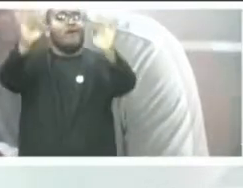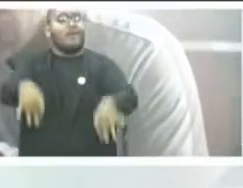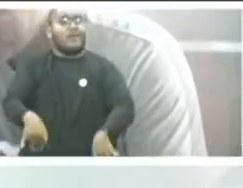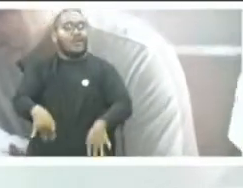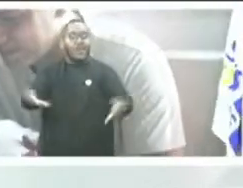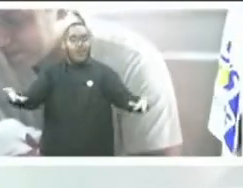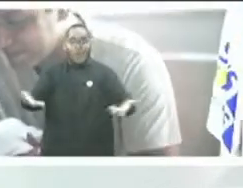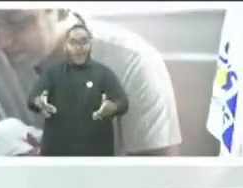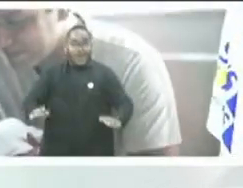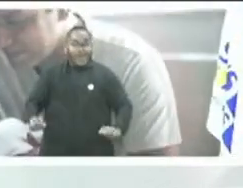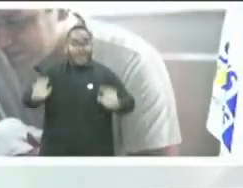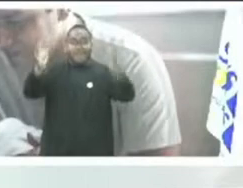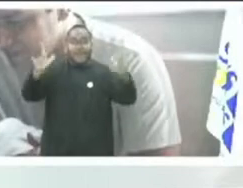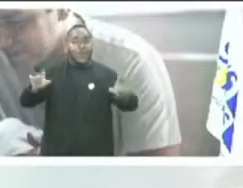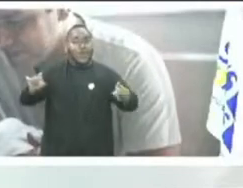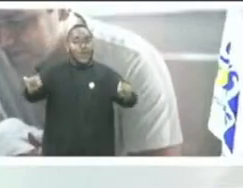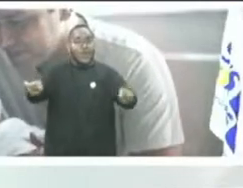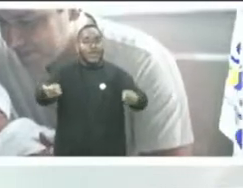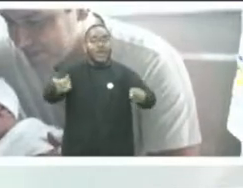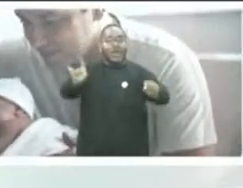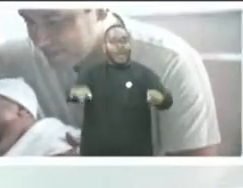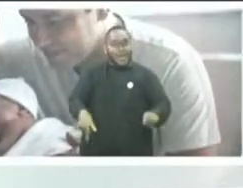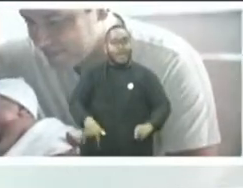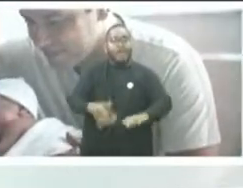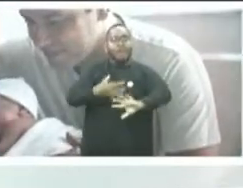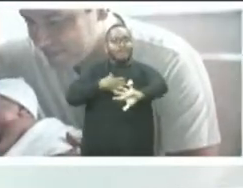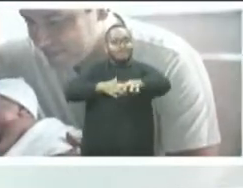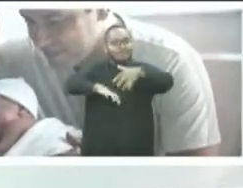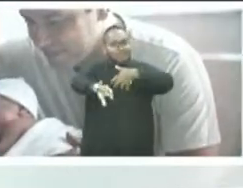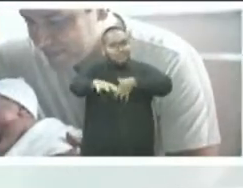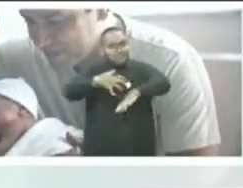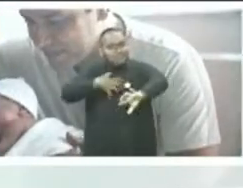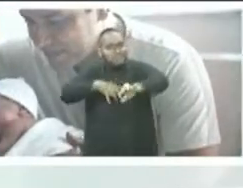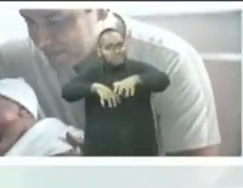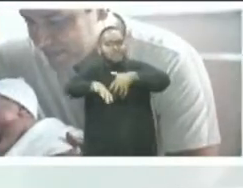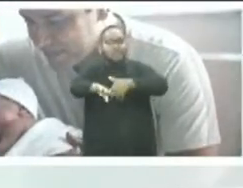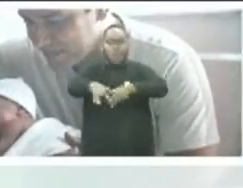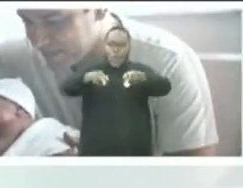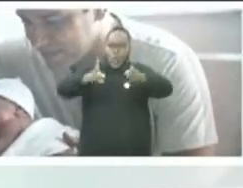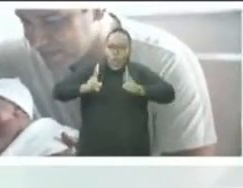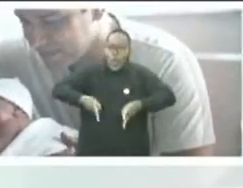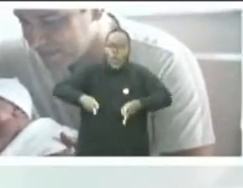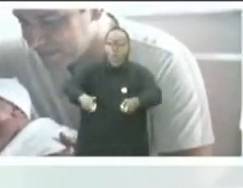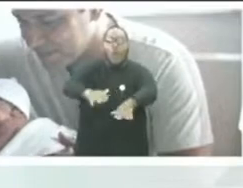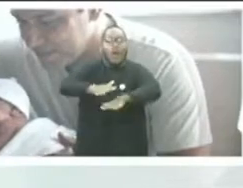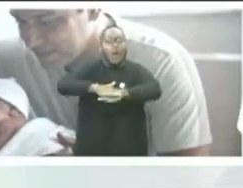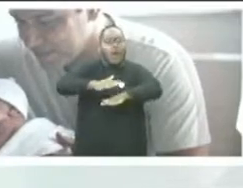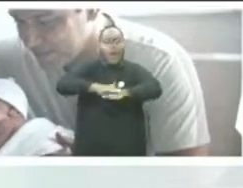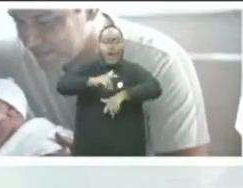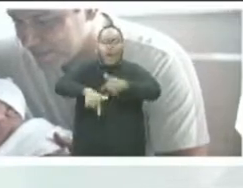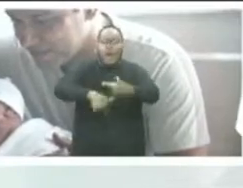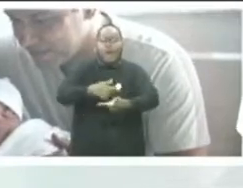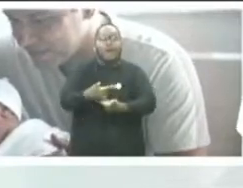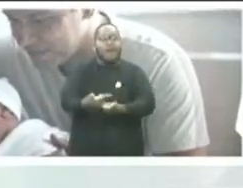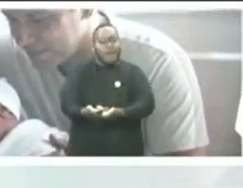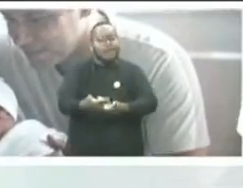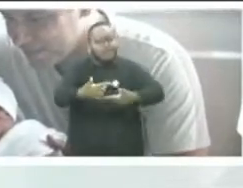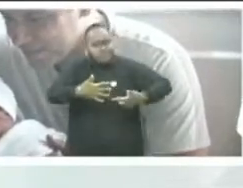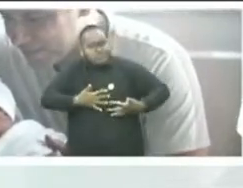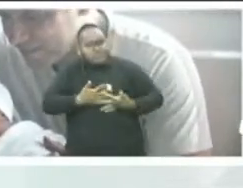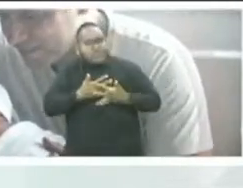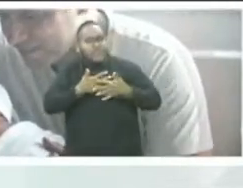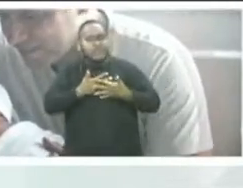para nós é de resiliência, é de seguir fazendo o nosso trabalho com paixão, o nosso